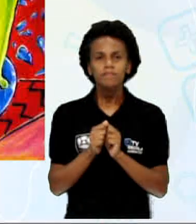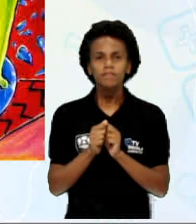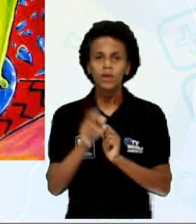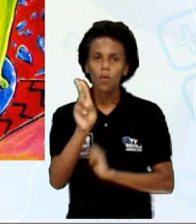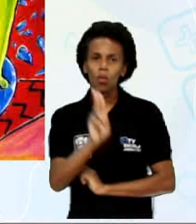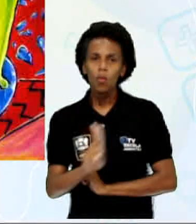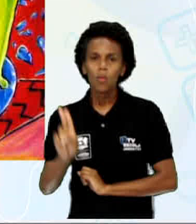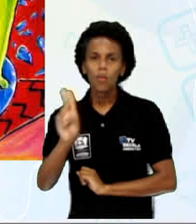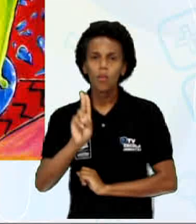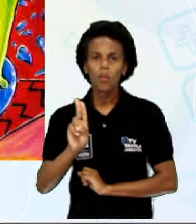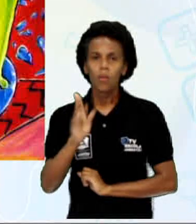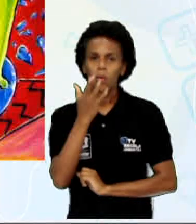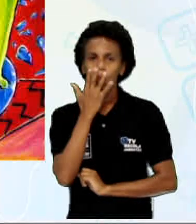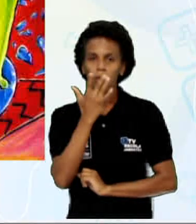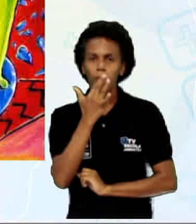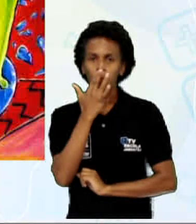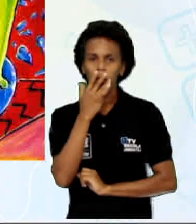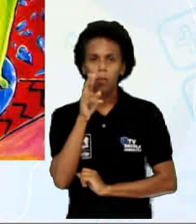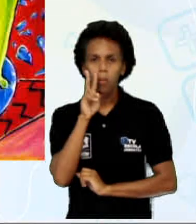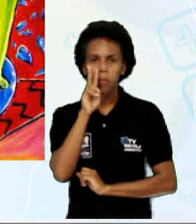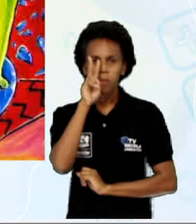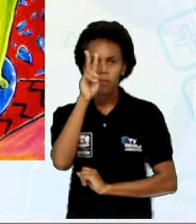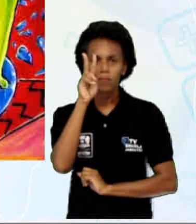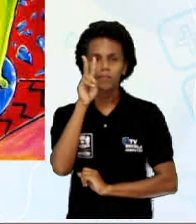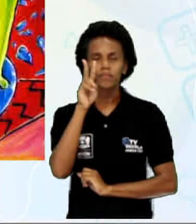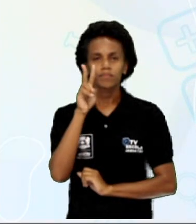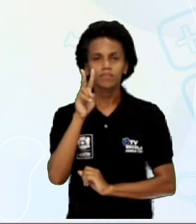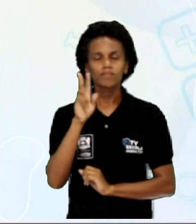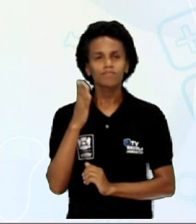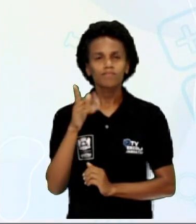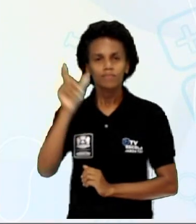E a figura feminina é bem explorada aqui.